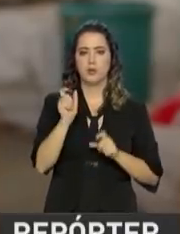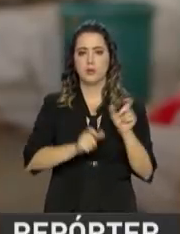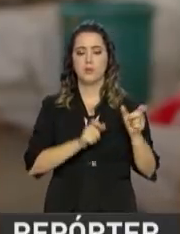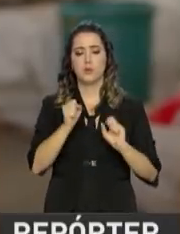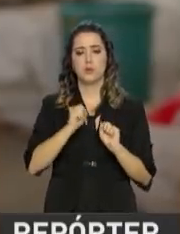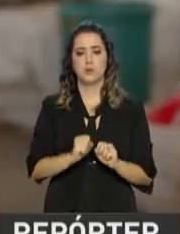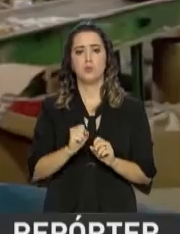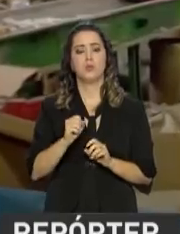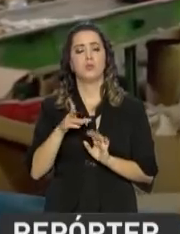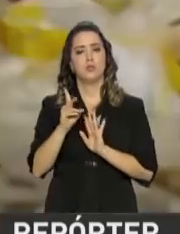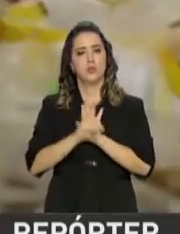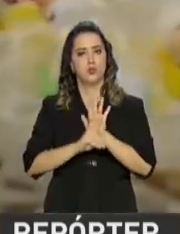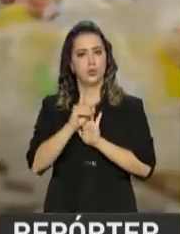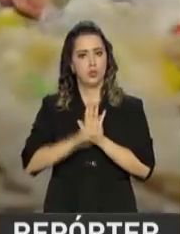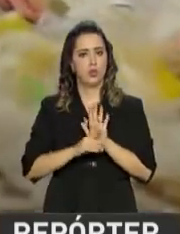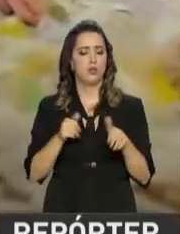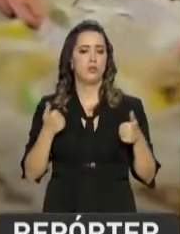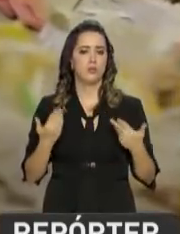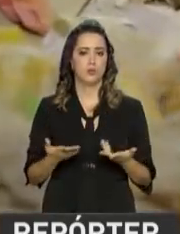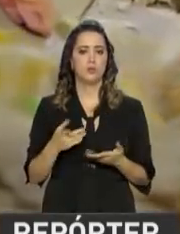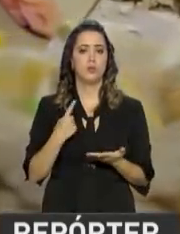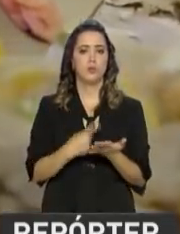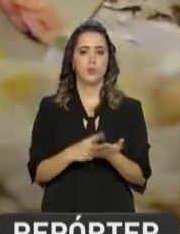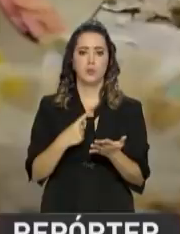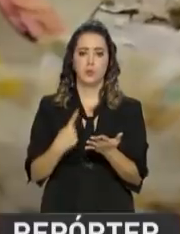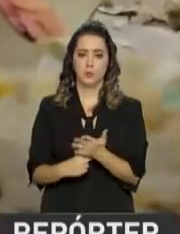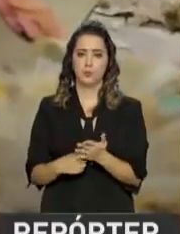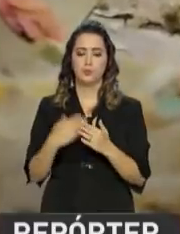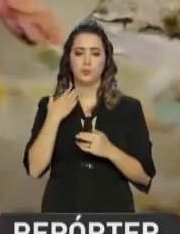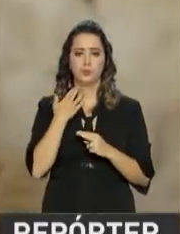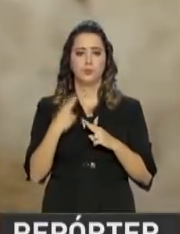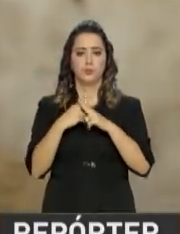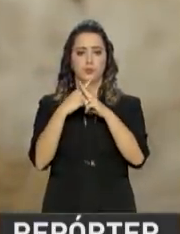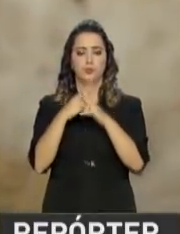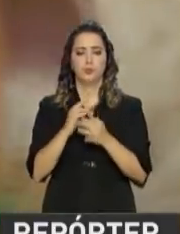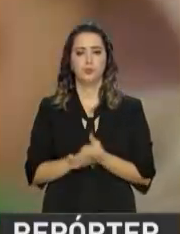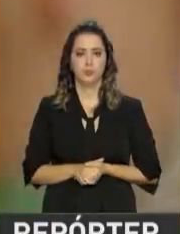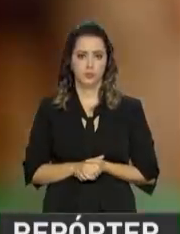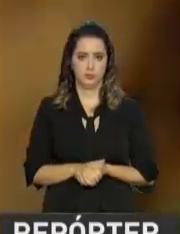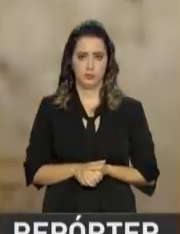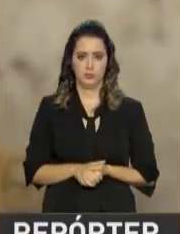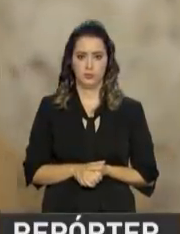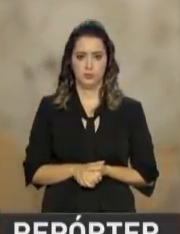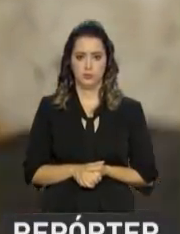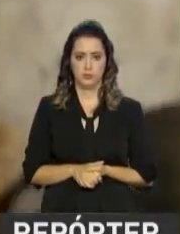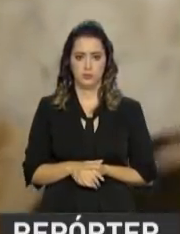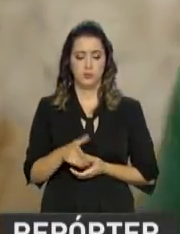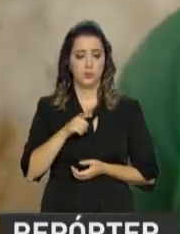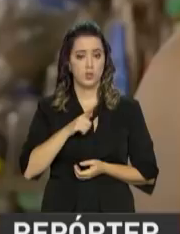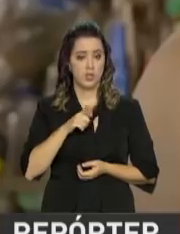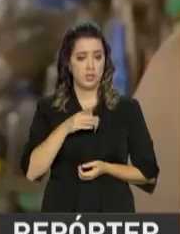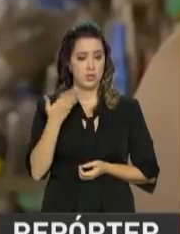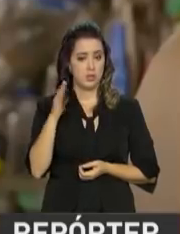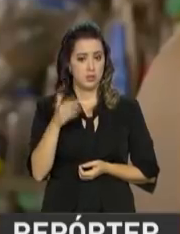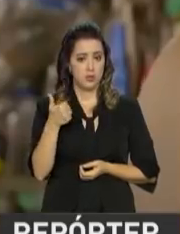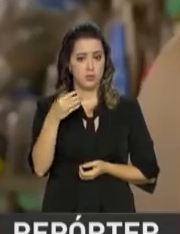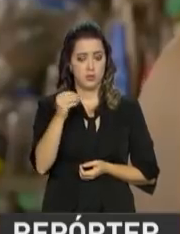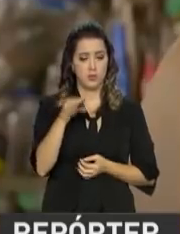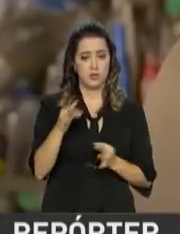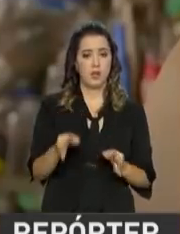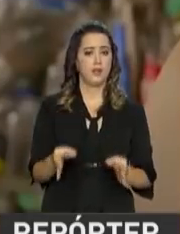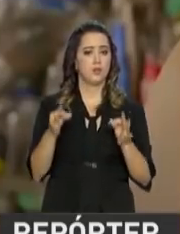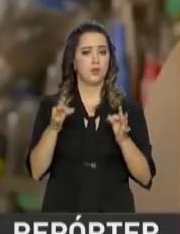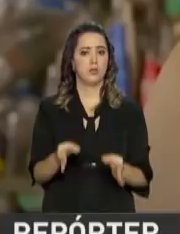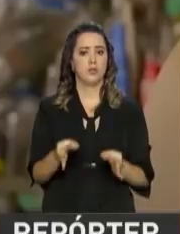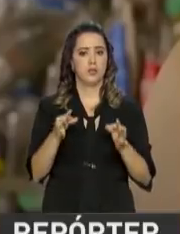possam ter dignidade. E esse é um compromisso que a Caixa tem com a sociedade. Nós tínhamos em torno de 10 toneladas